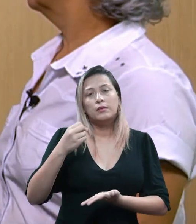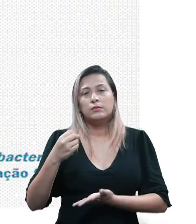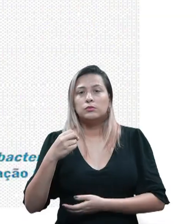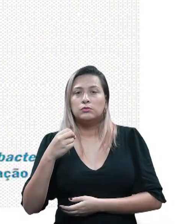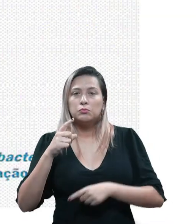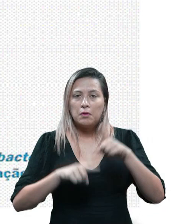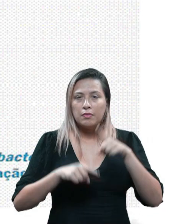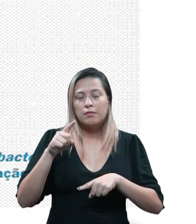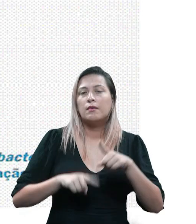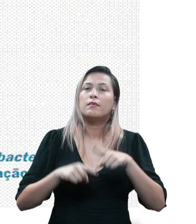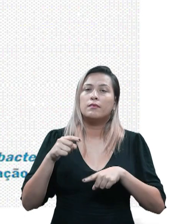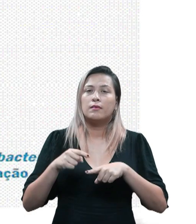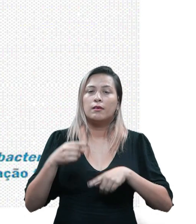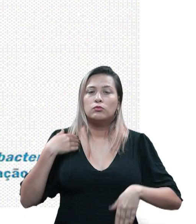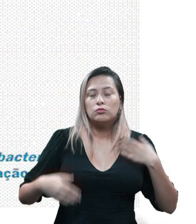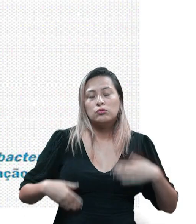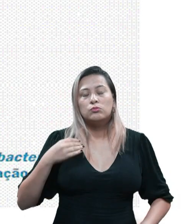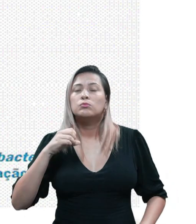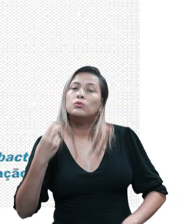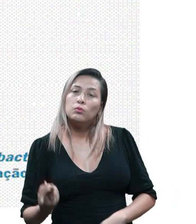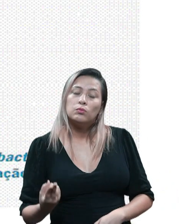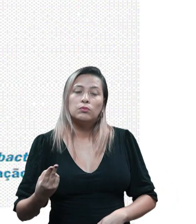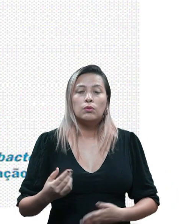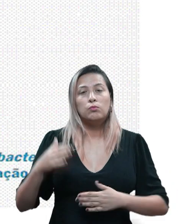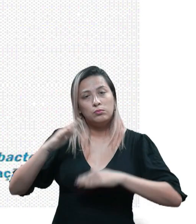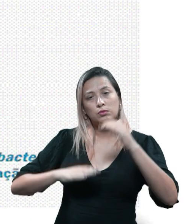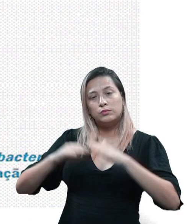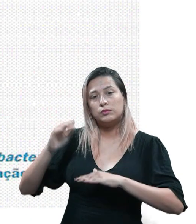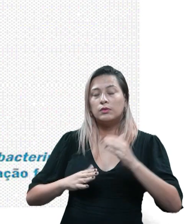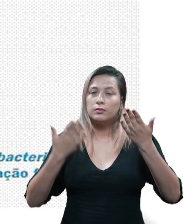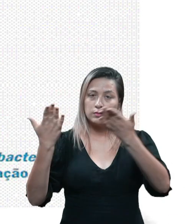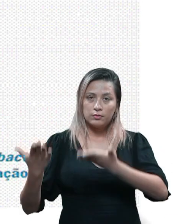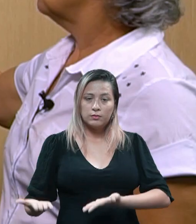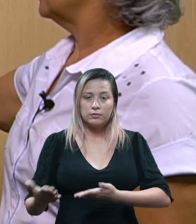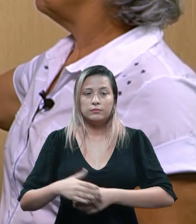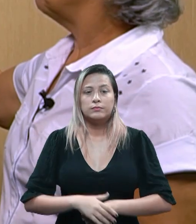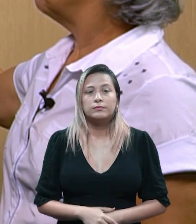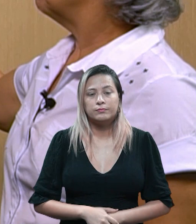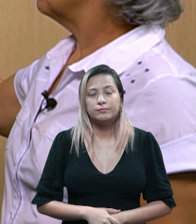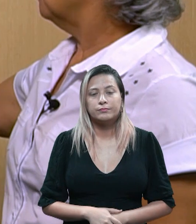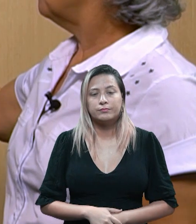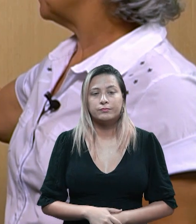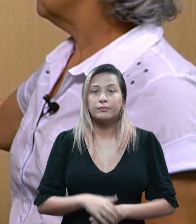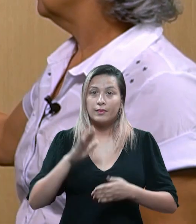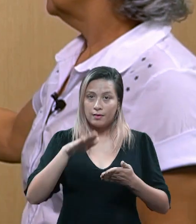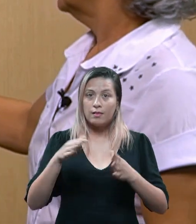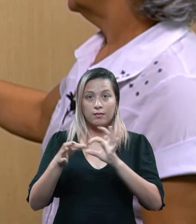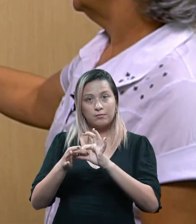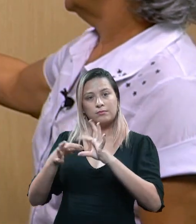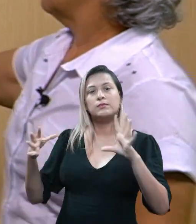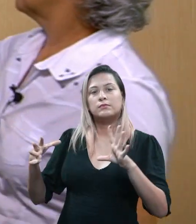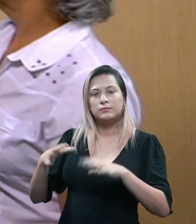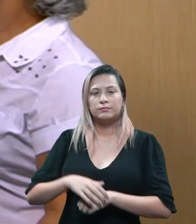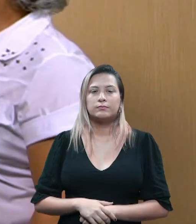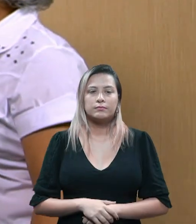profissional. Aqui nós temos, nessa figura, nós podemos ver que a acne, o folículo, ele rompeu